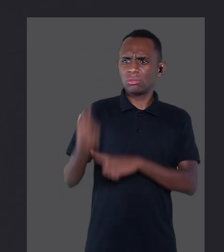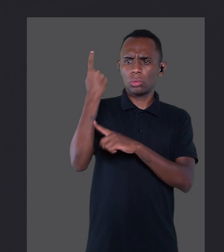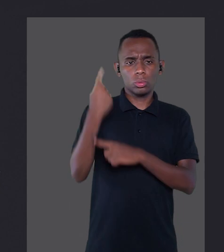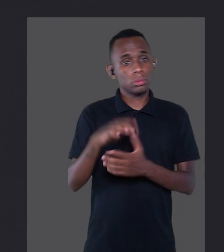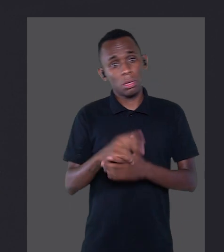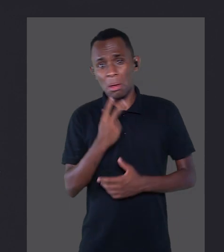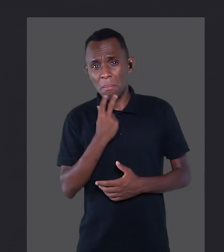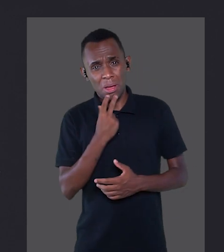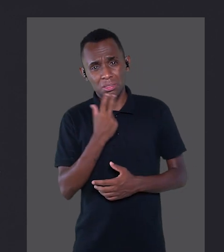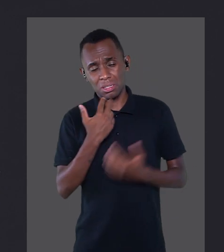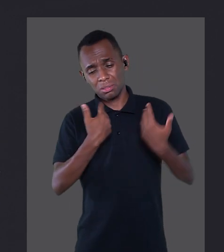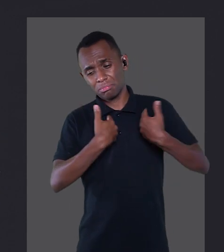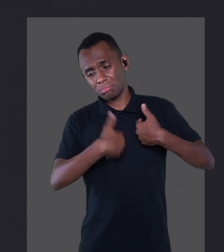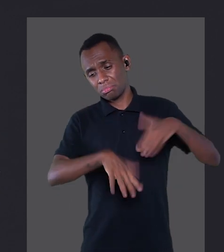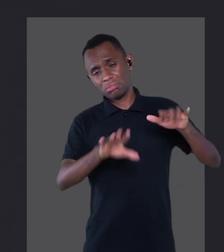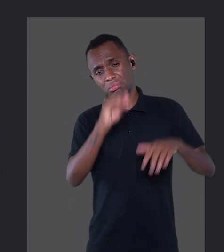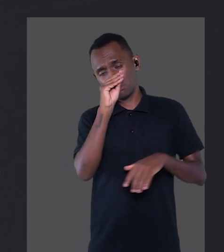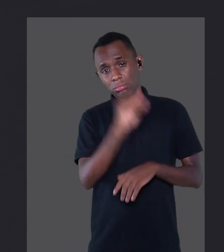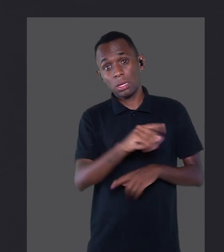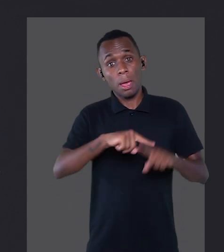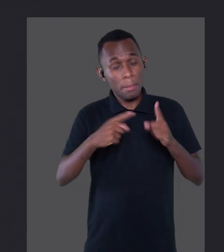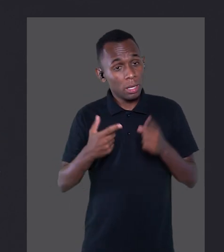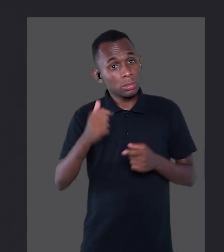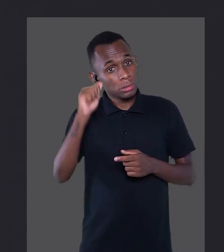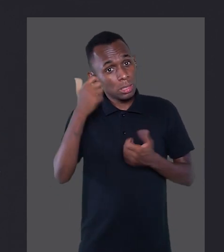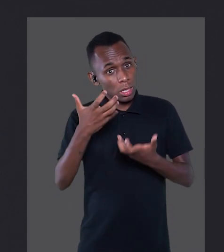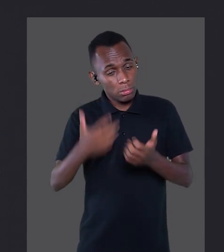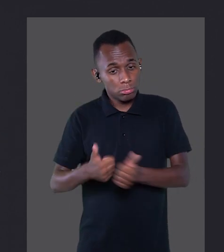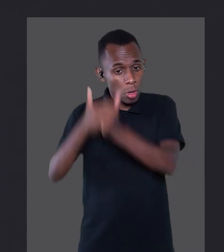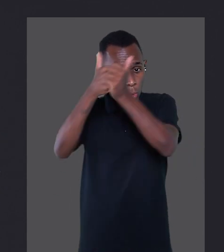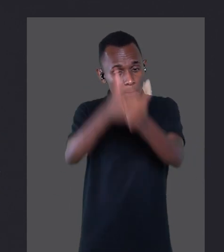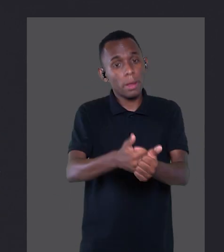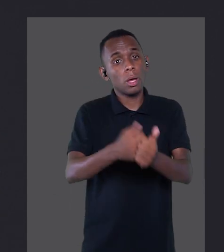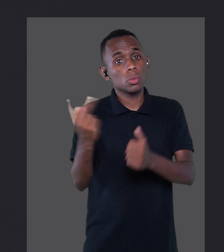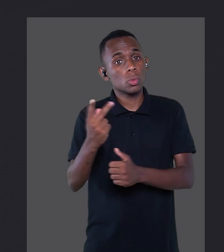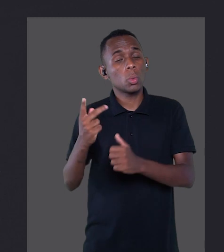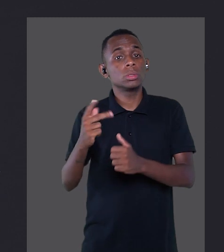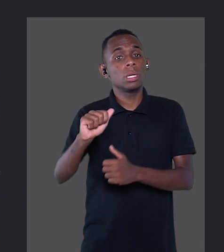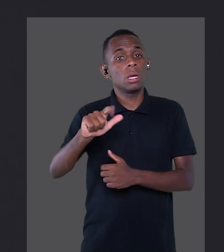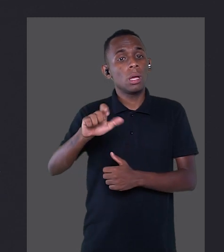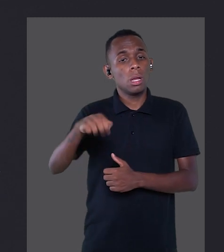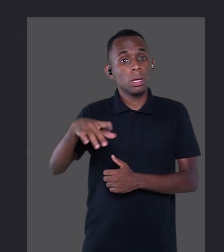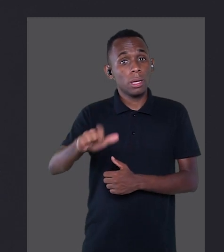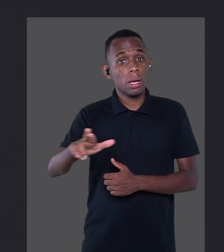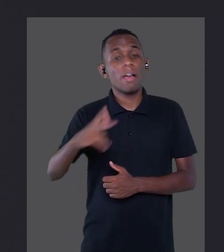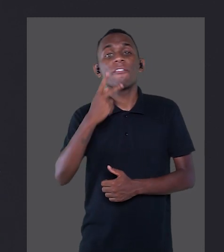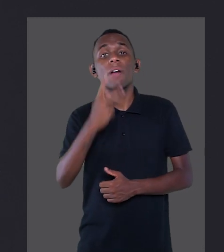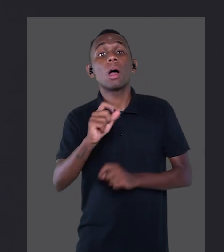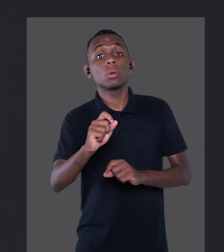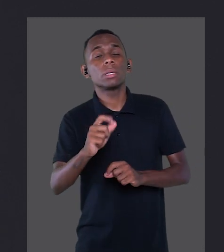não liga muito, não dá bola, mas resolve acompanhar o Alencar quando ele diz que vai